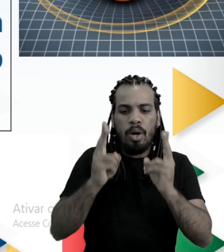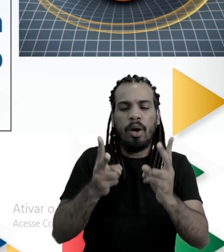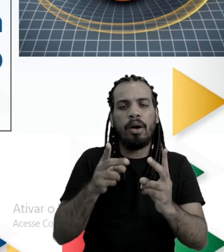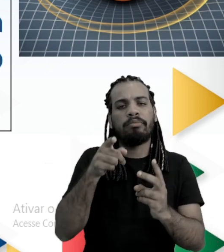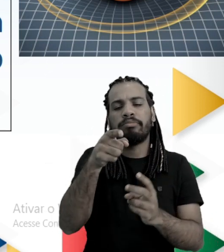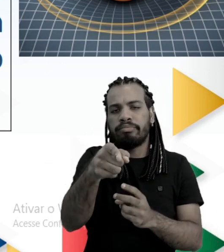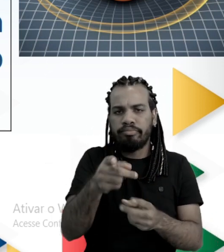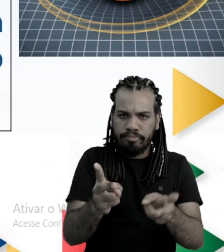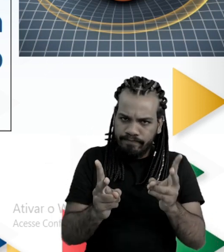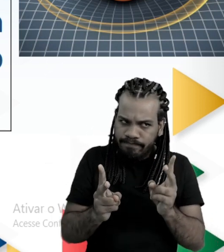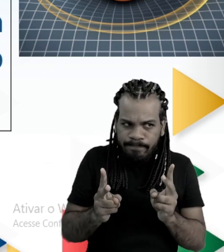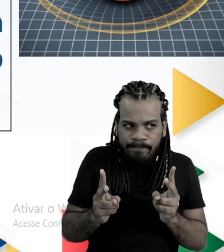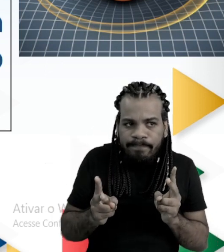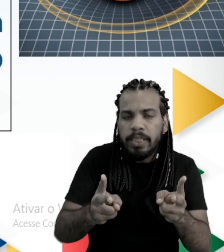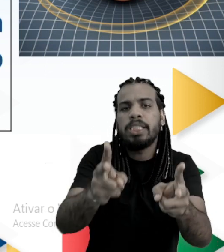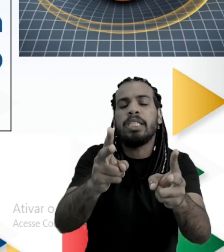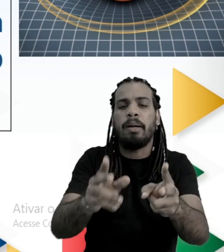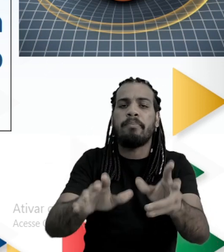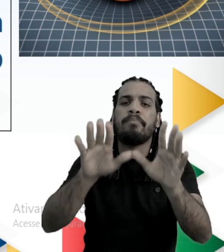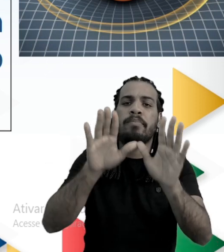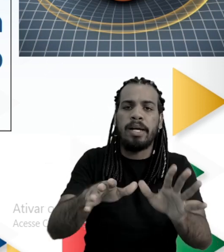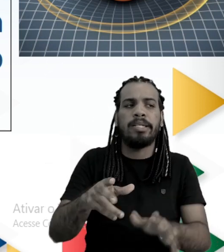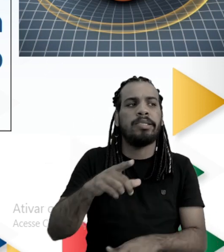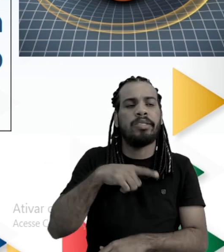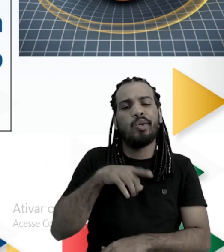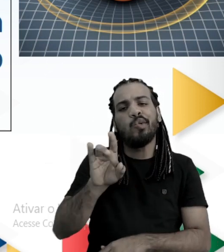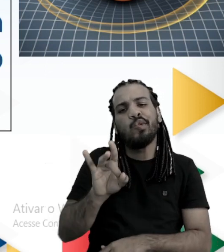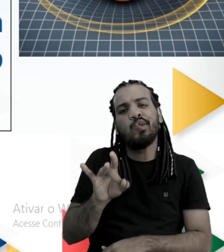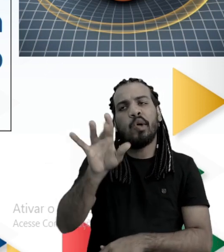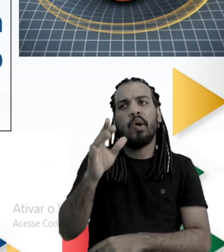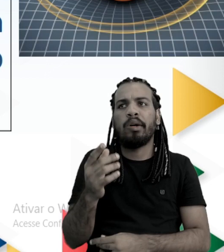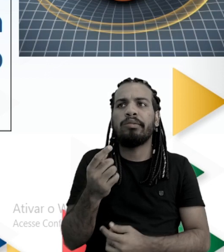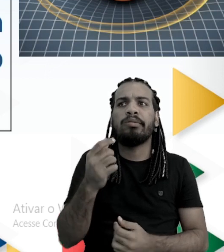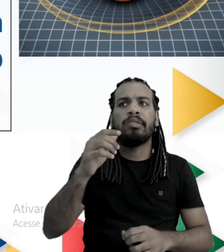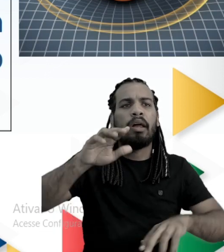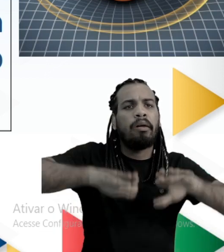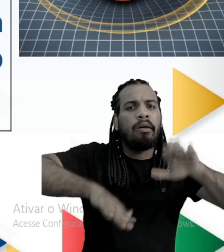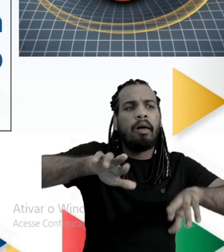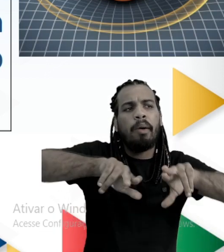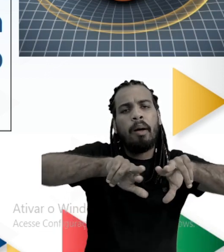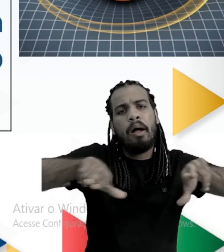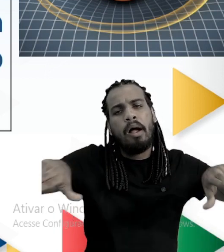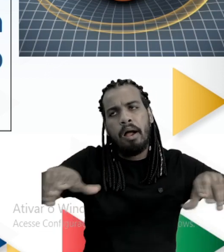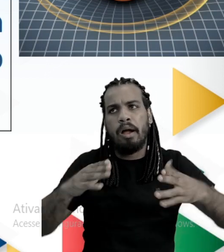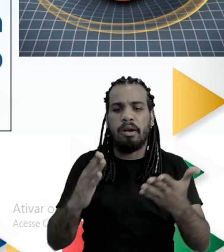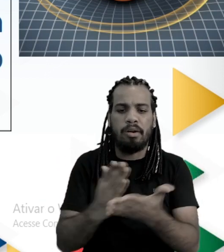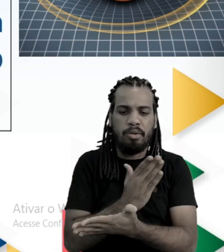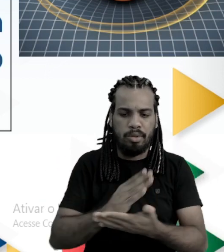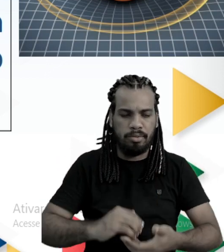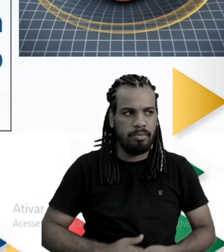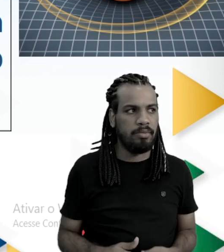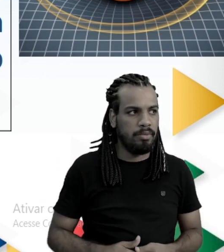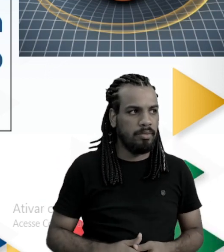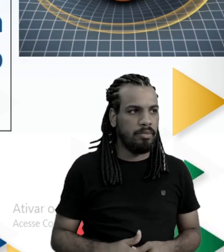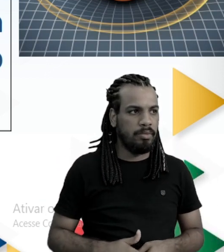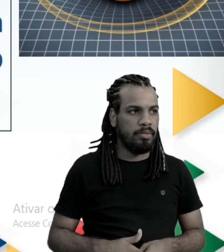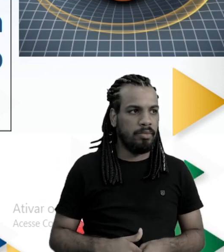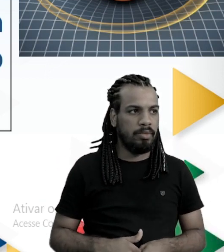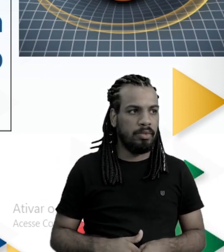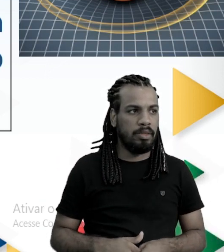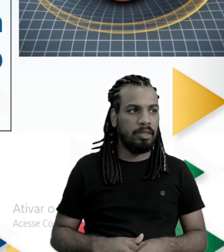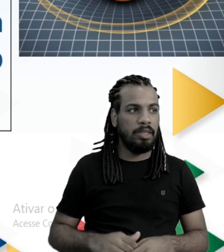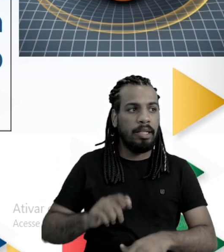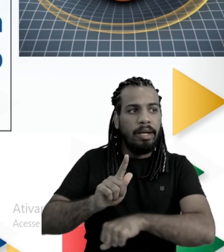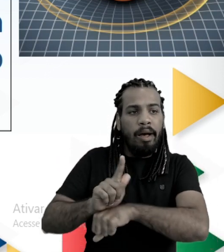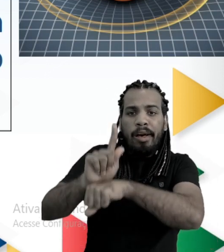aproximadamente constantes, sofrendo somente pequenas variações. A aceleração da